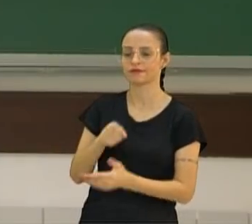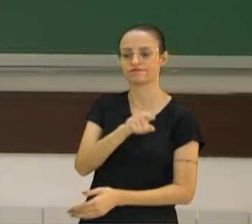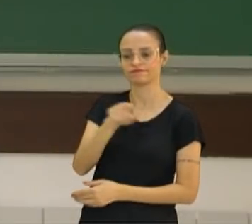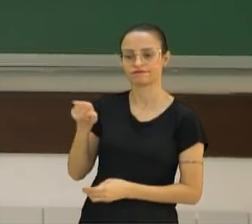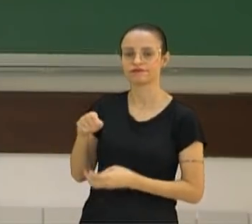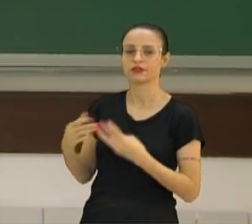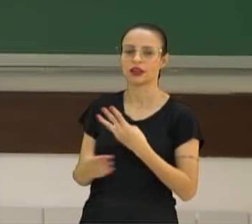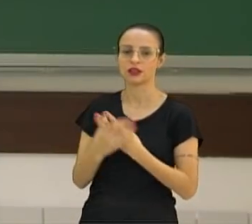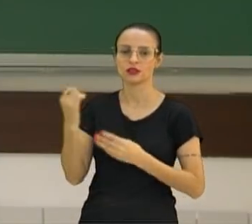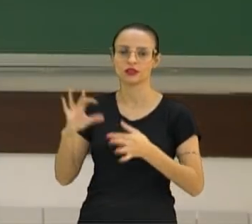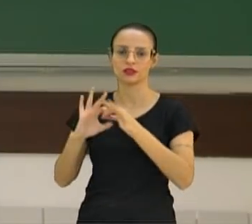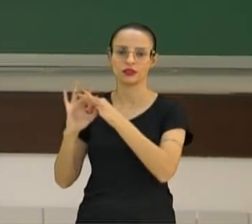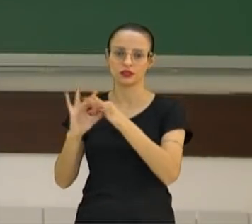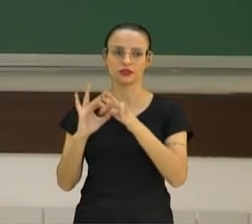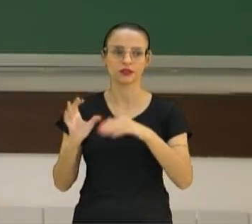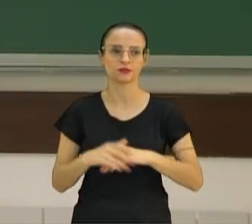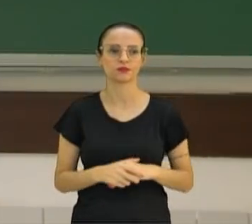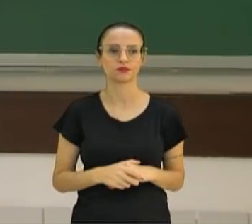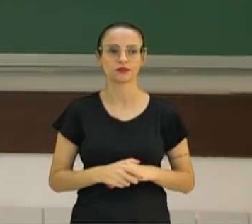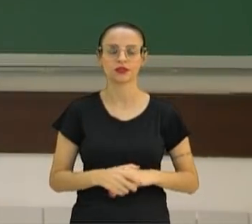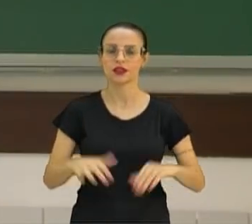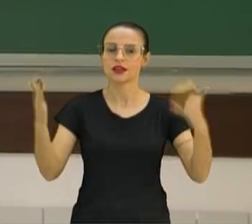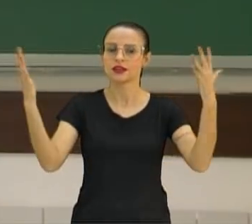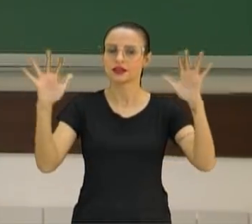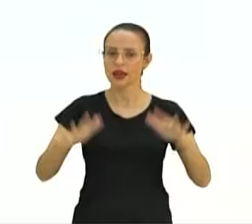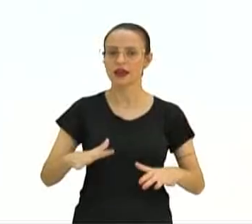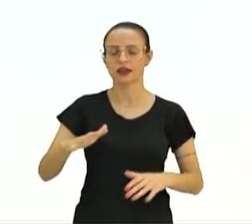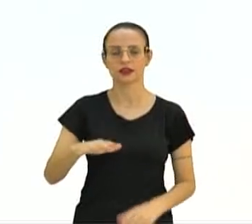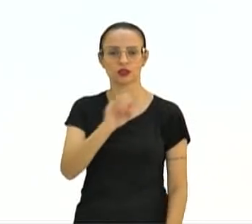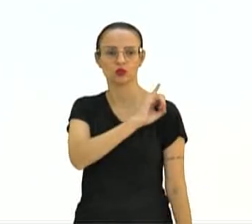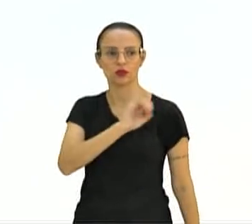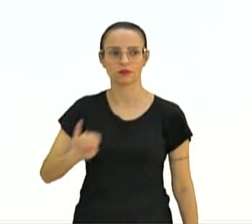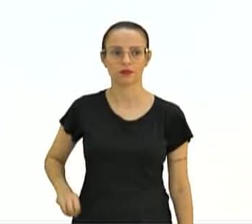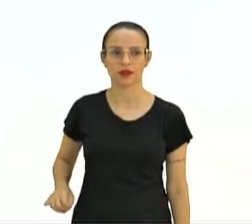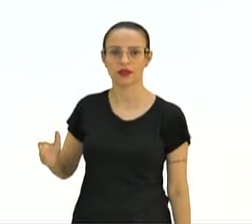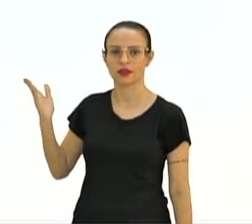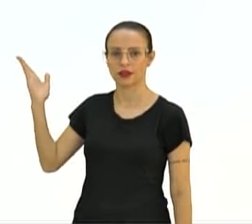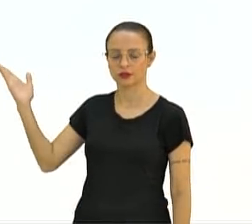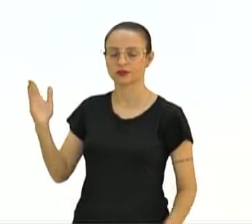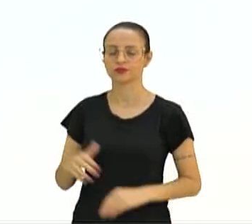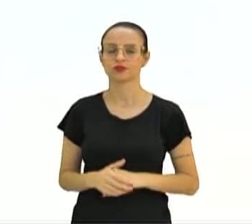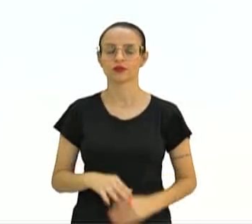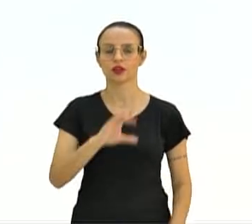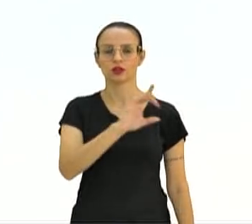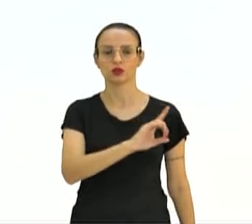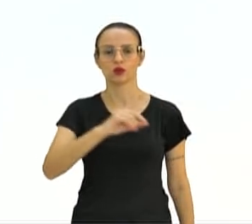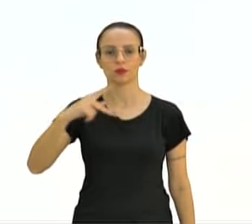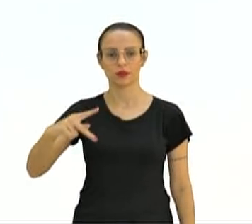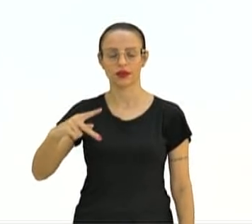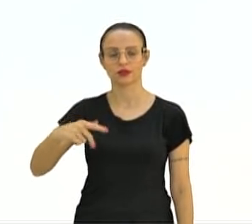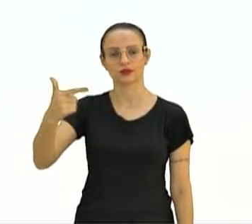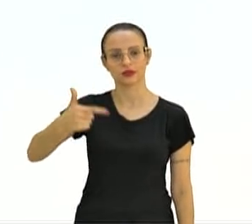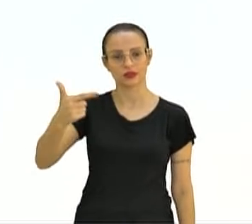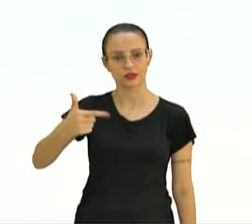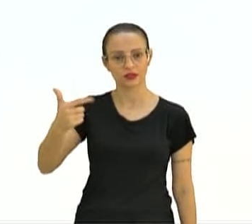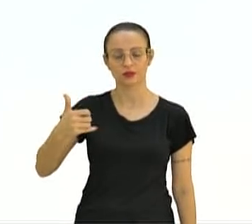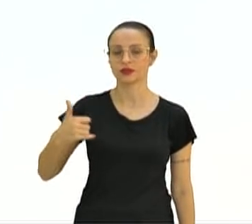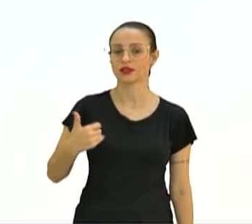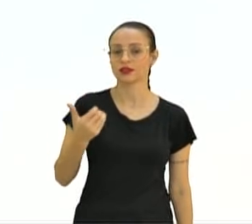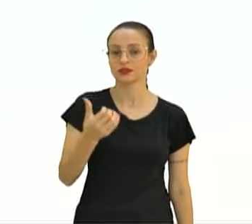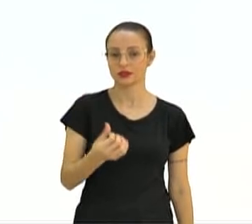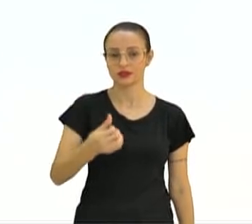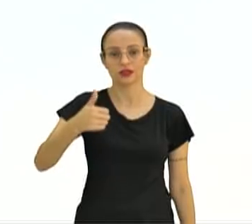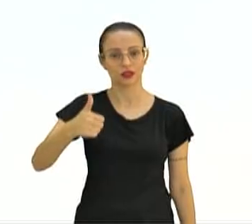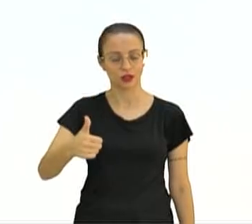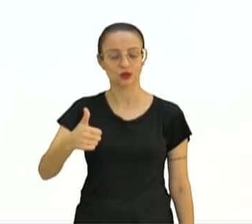Tríplice Aliança. Gente, queda do Império, né? Trago já a imagem aqui de Dom Pedro II, aos 61 anos de idade,